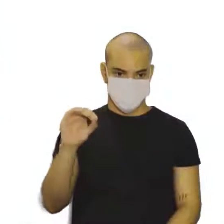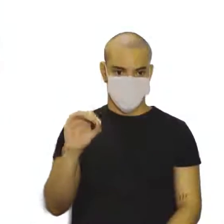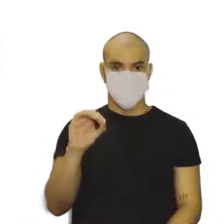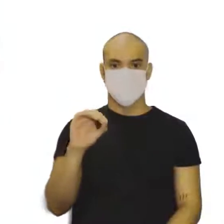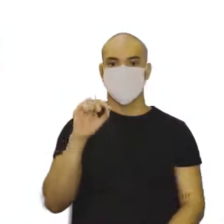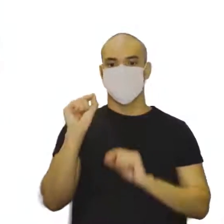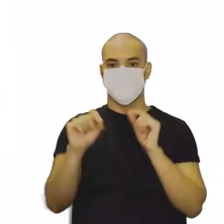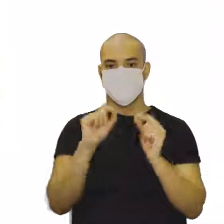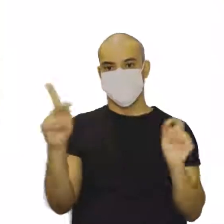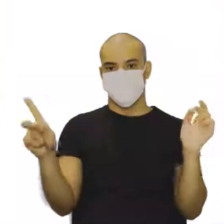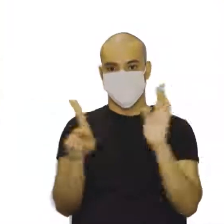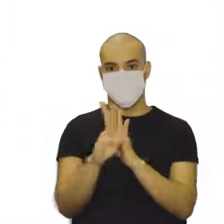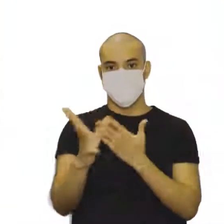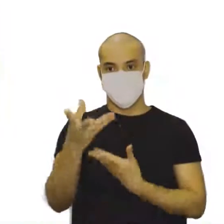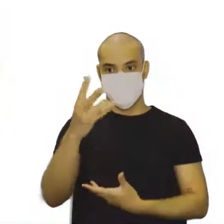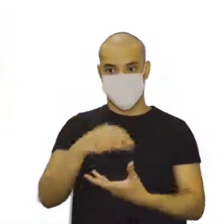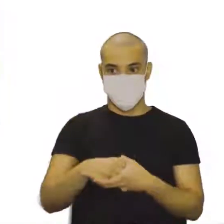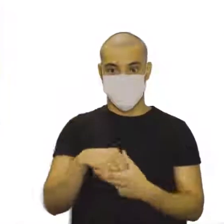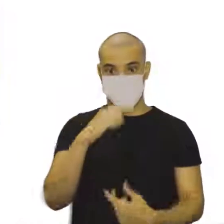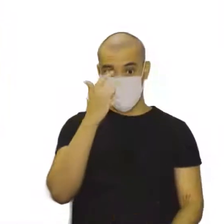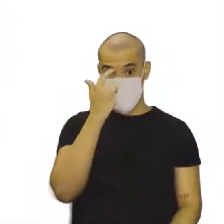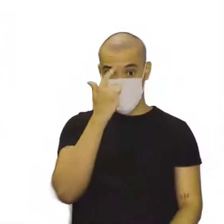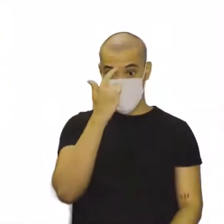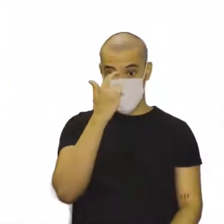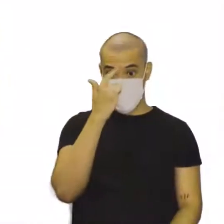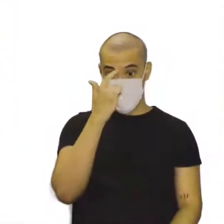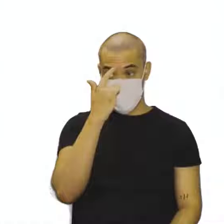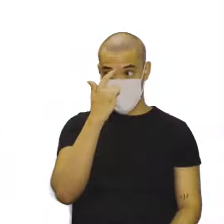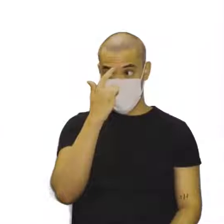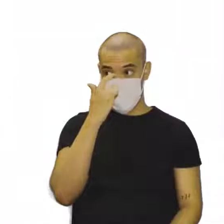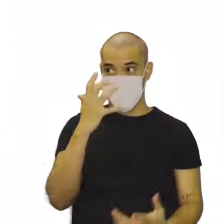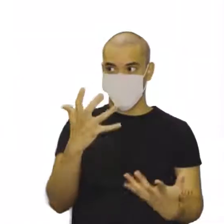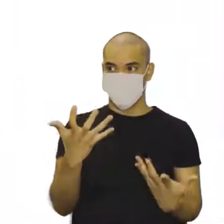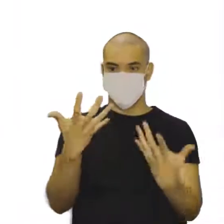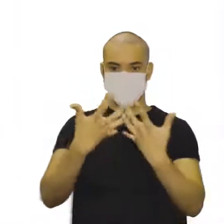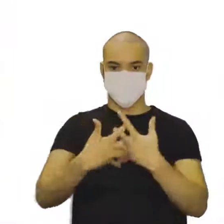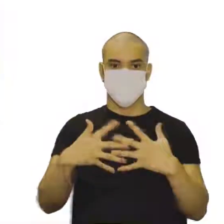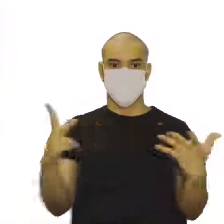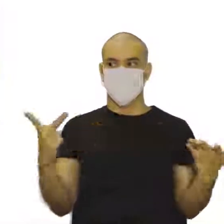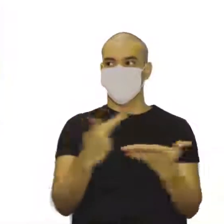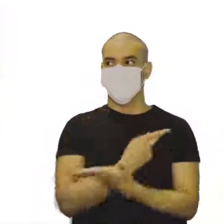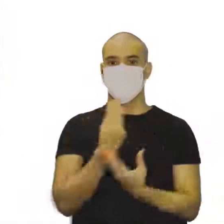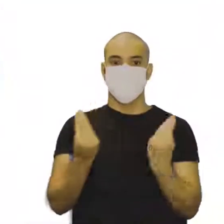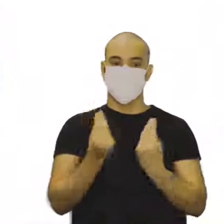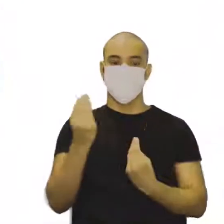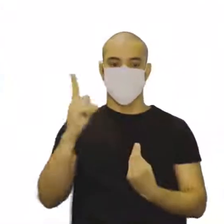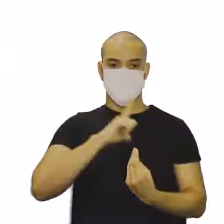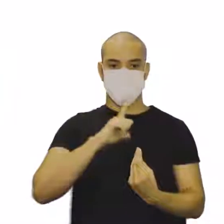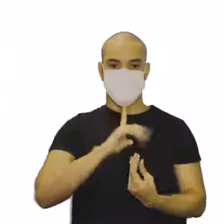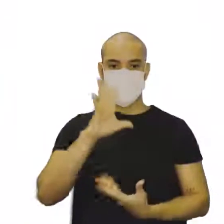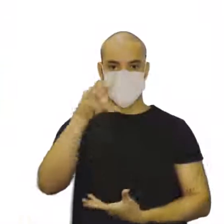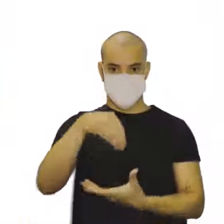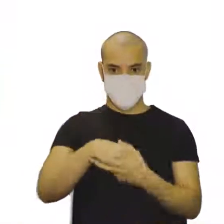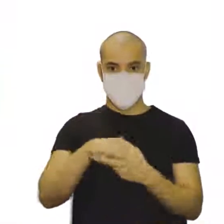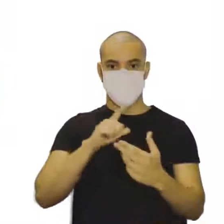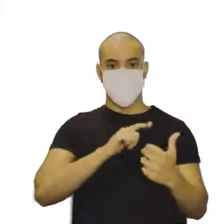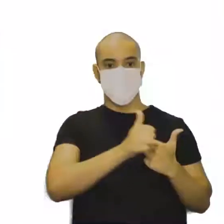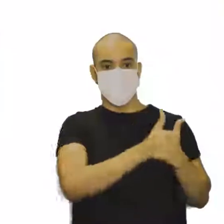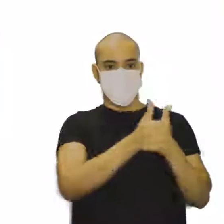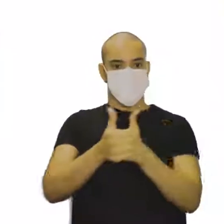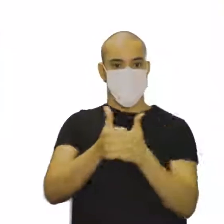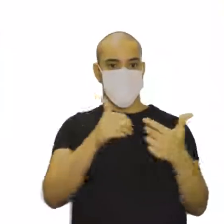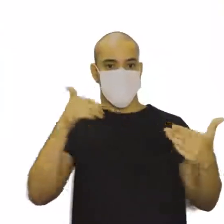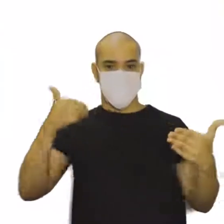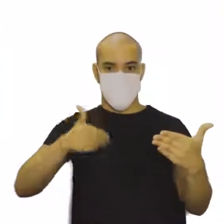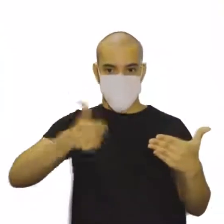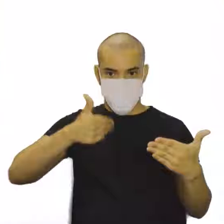interruptor eletromecânico. A movimentação física deste interruptor ocorre quando a corrente elétrica percorre as